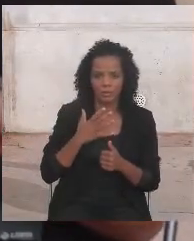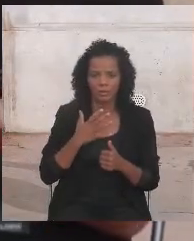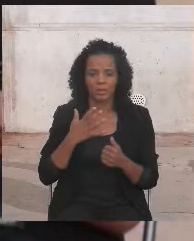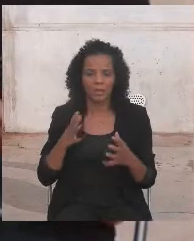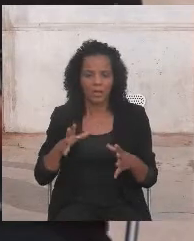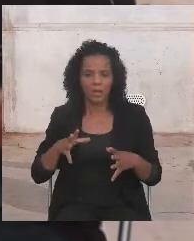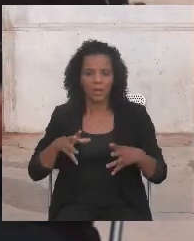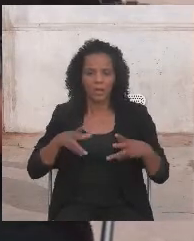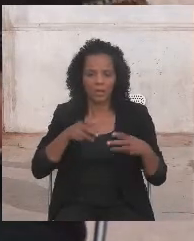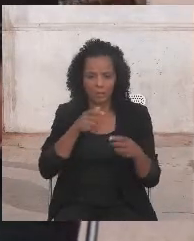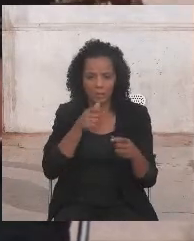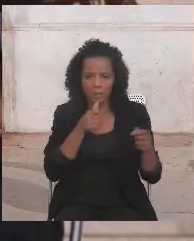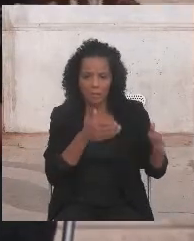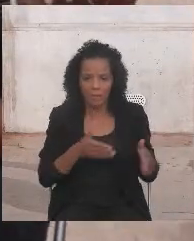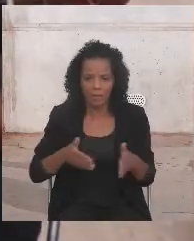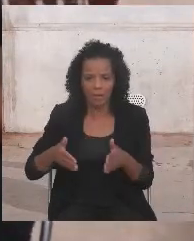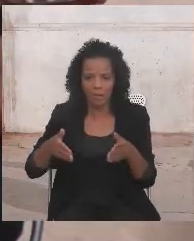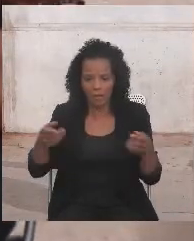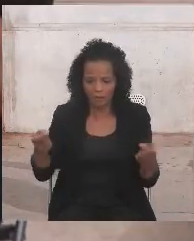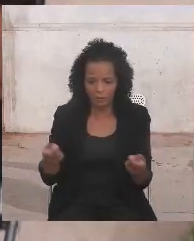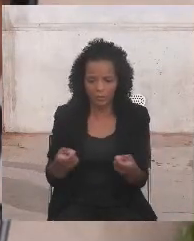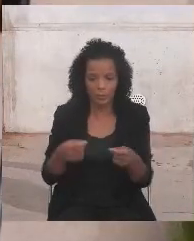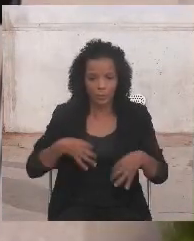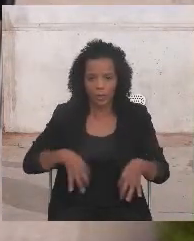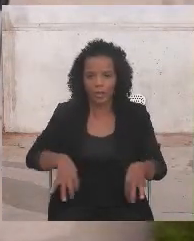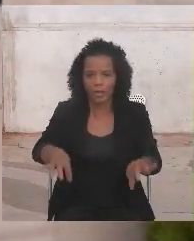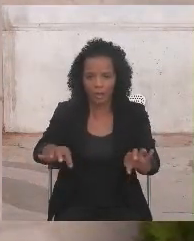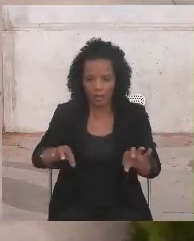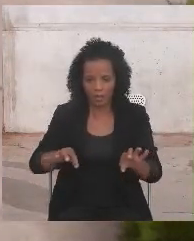toalha à beira-mar estendida,